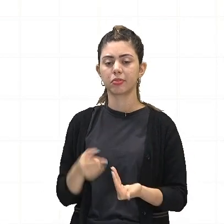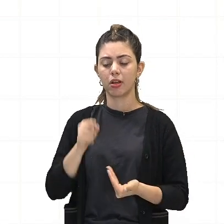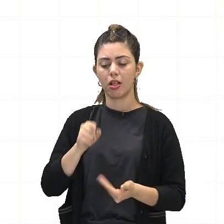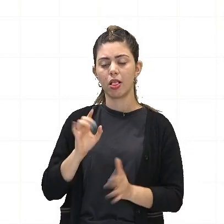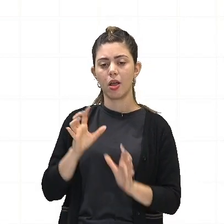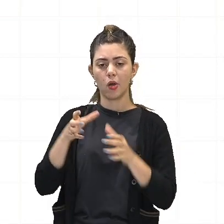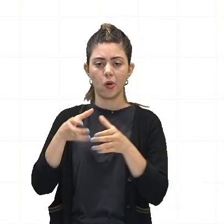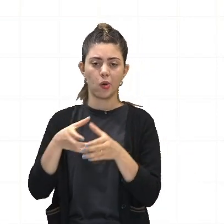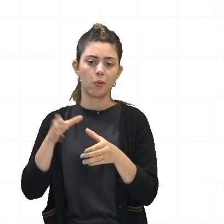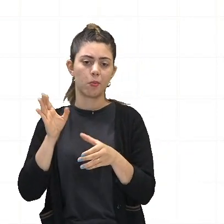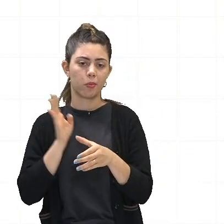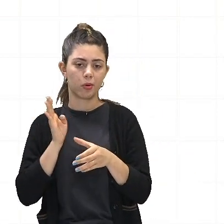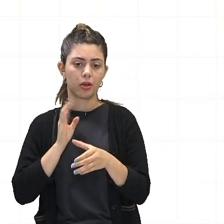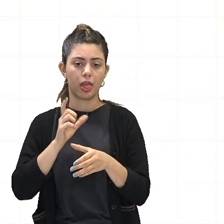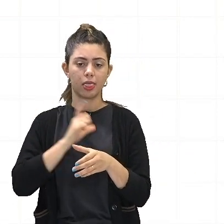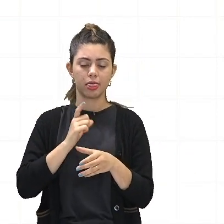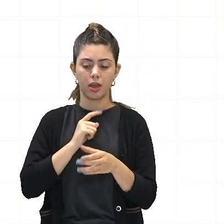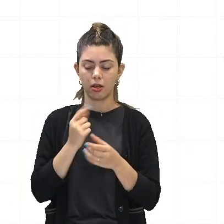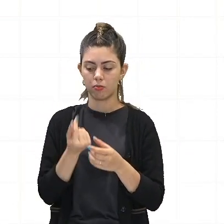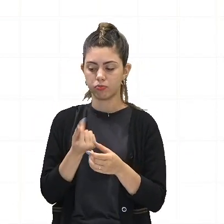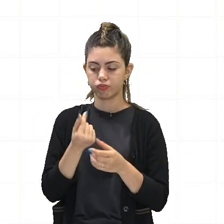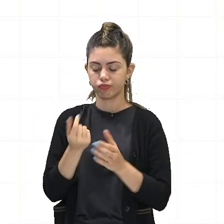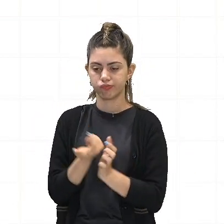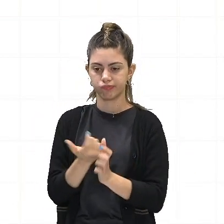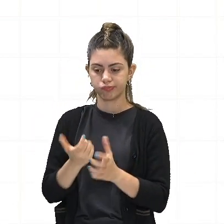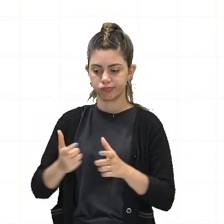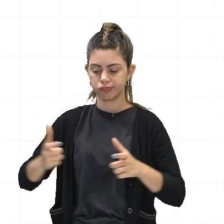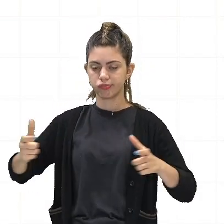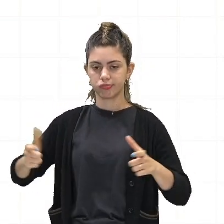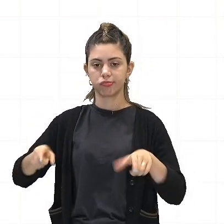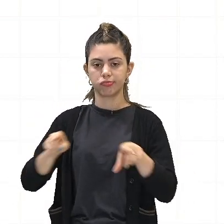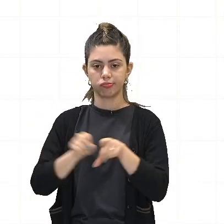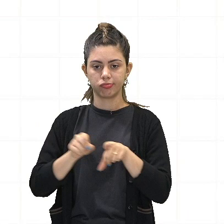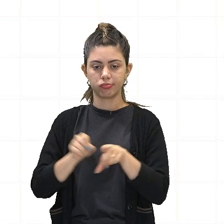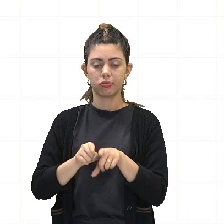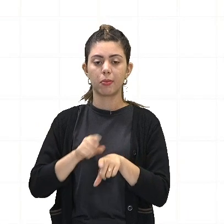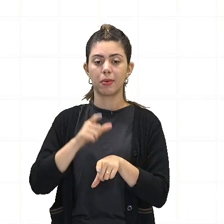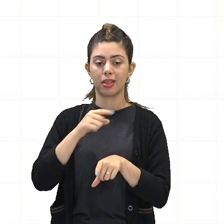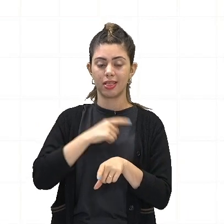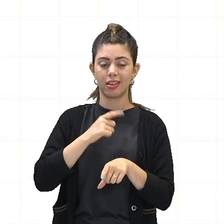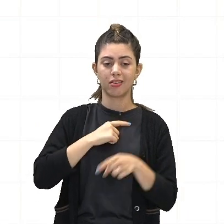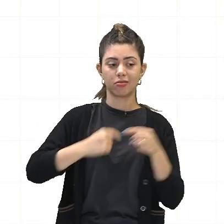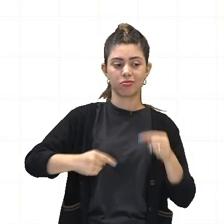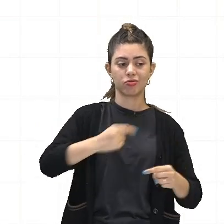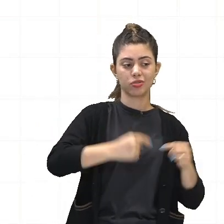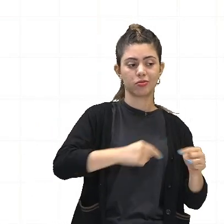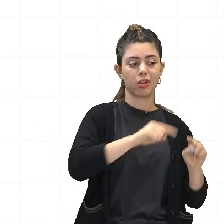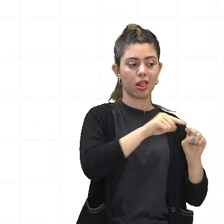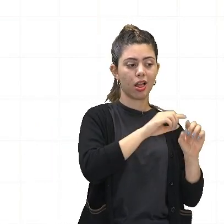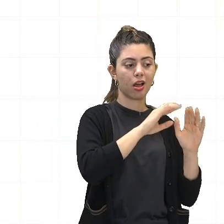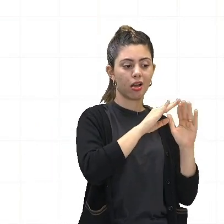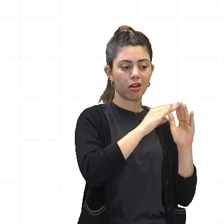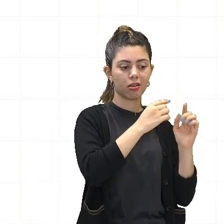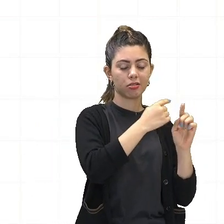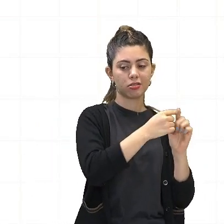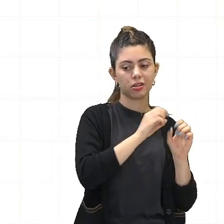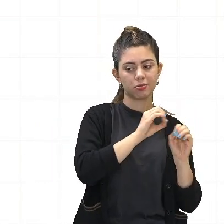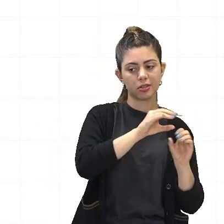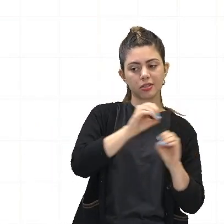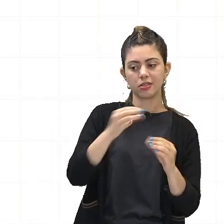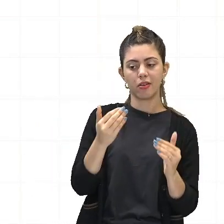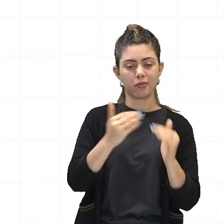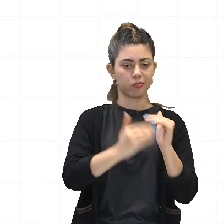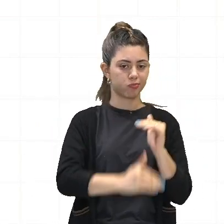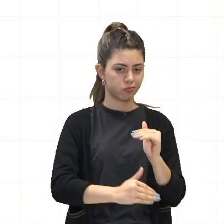Igreja Católica. Também, no âmbito econômico, a nova classe social, a burguesia,